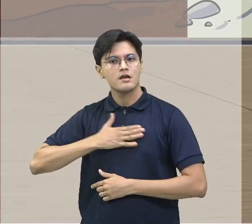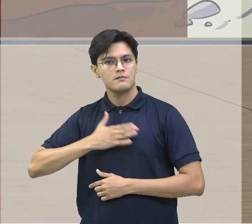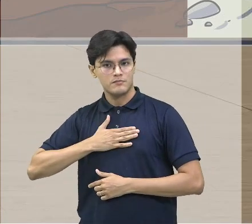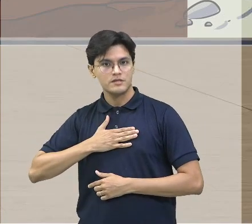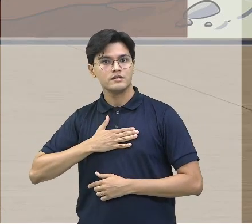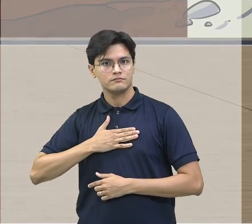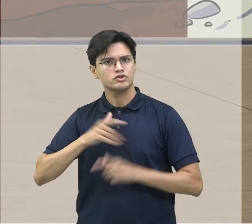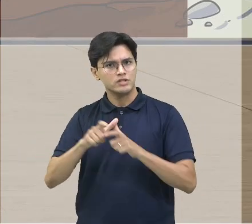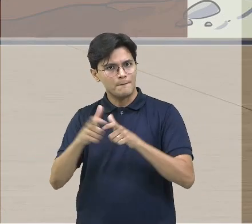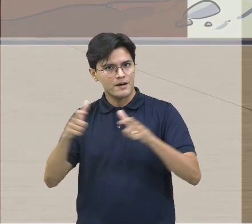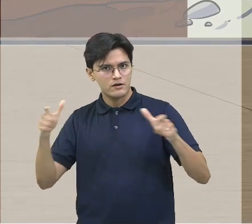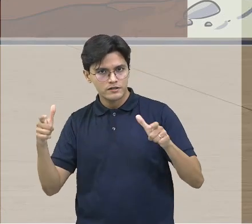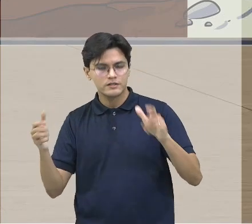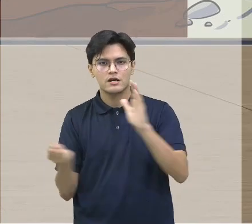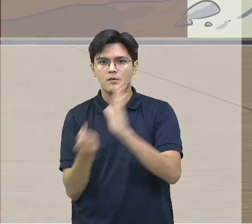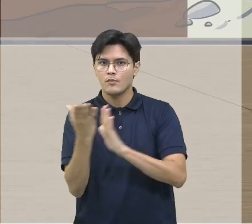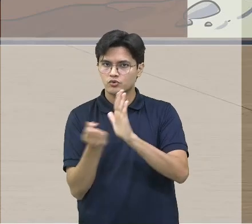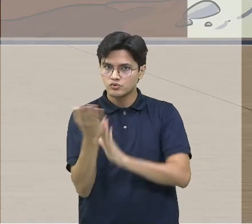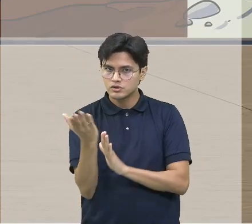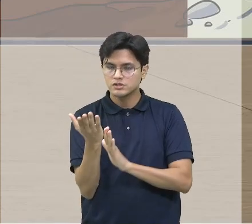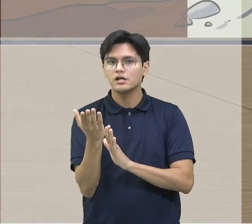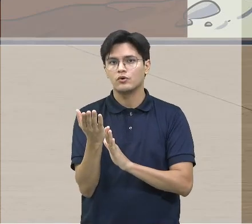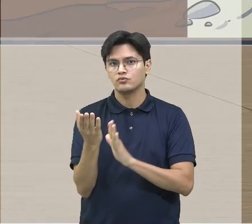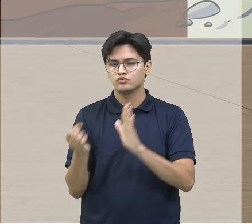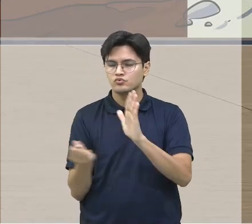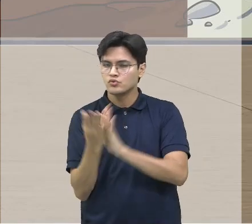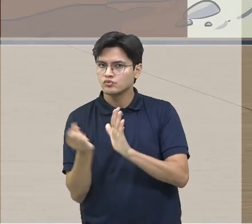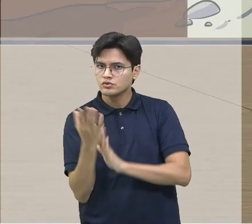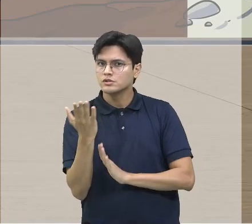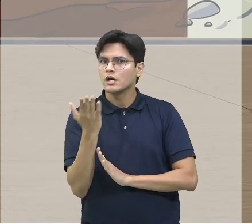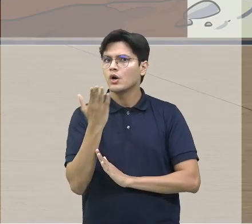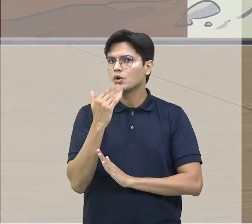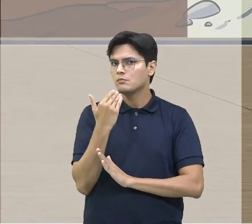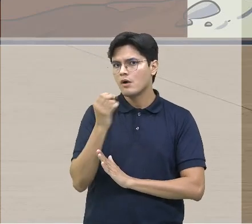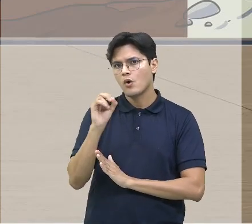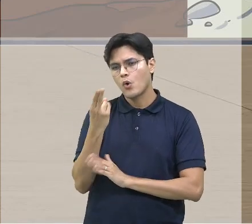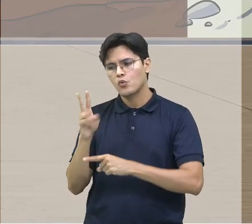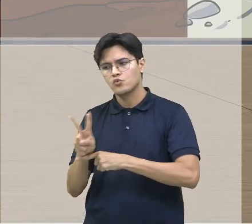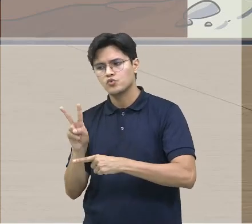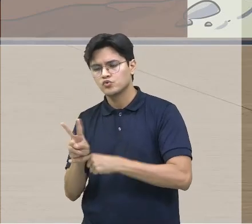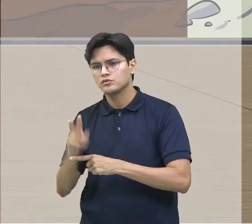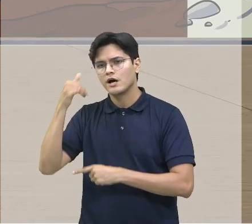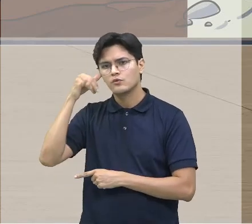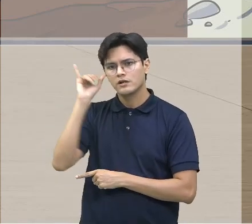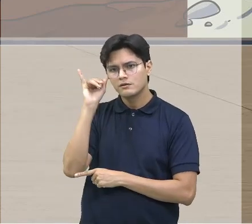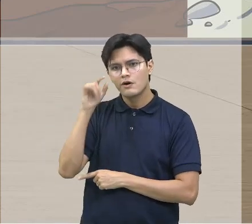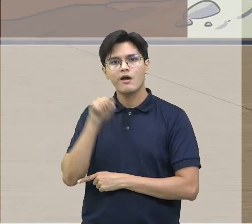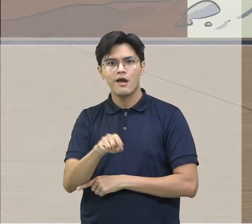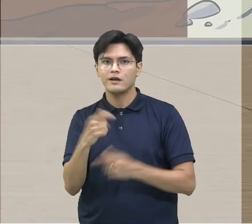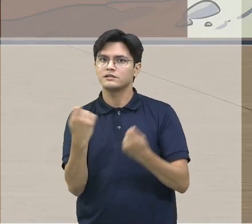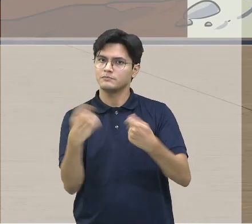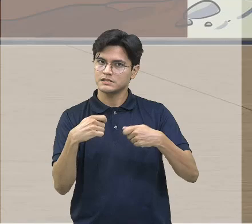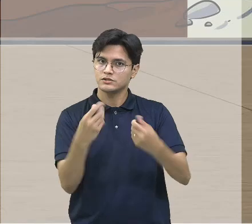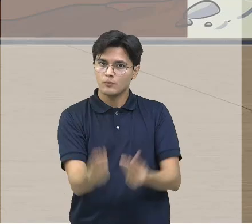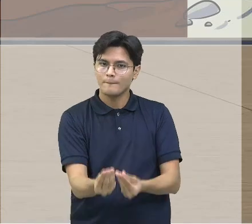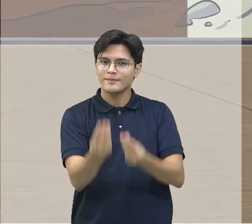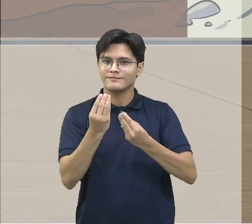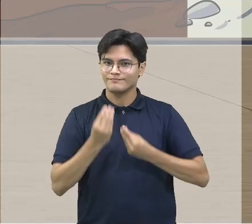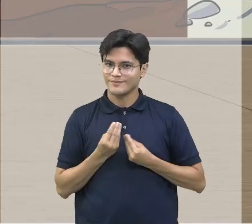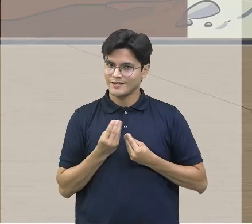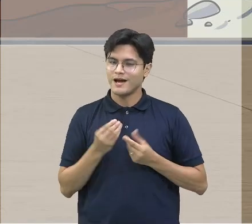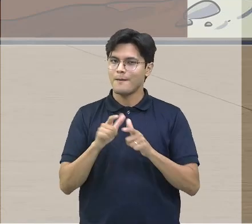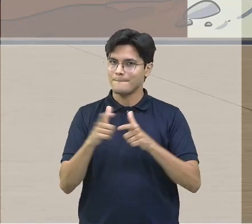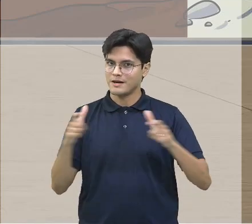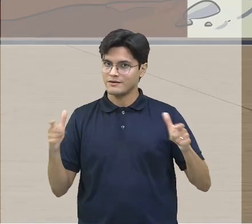questão agrícola ou criação de animais, não importa qual vai ser o trabalho que elas vão realizar, elas têm que me dar grande